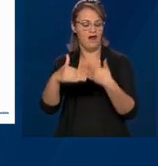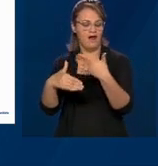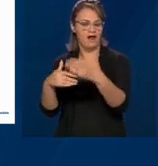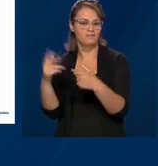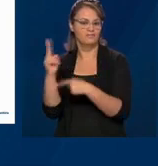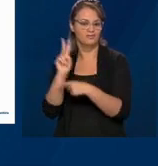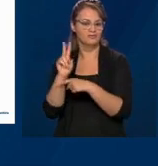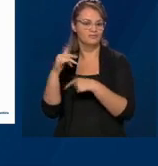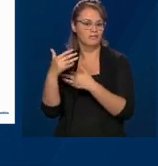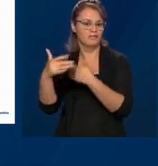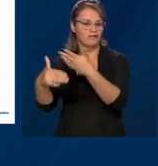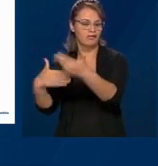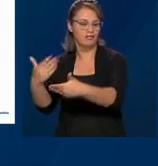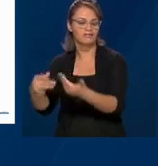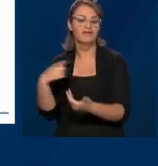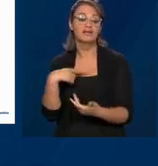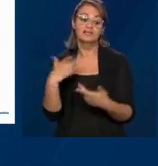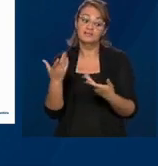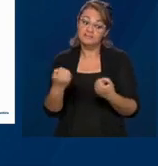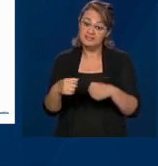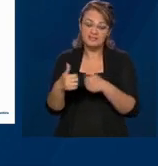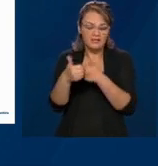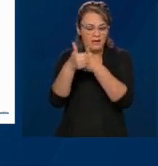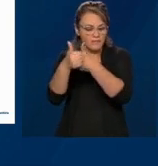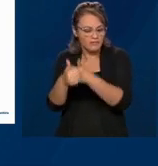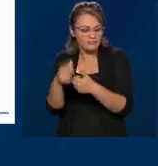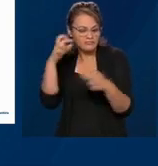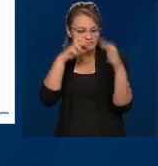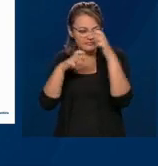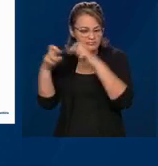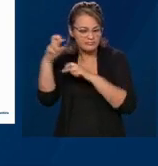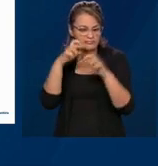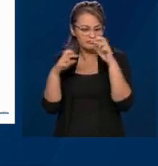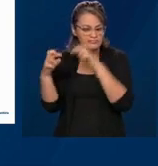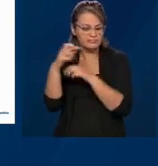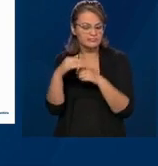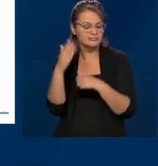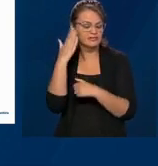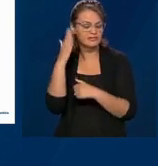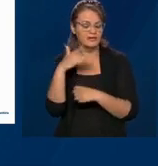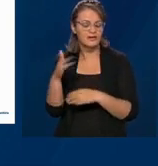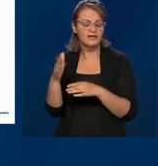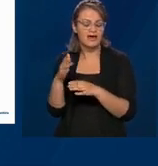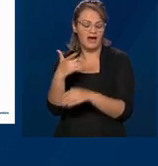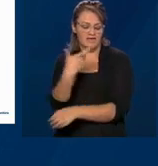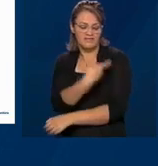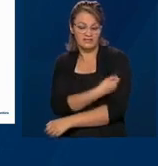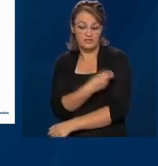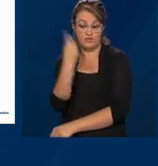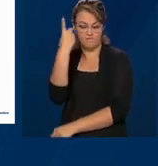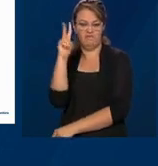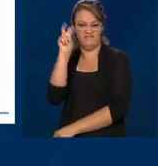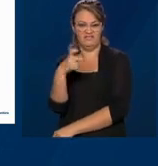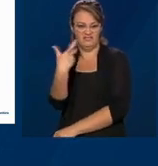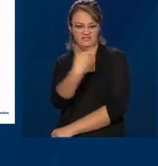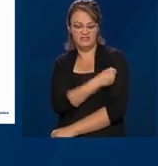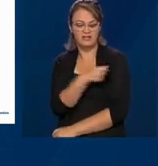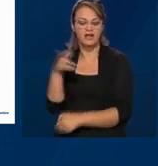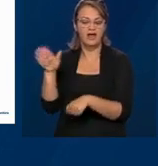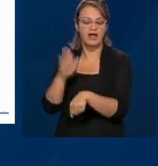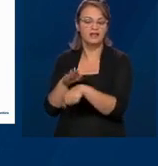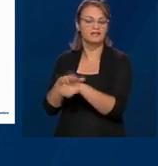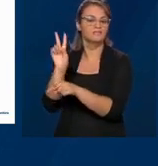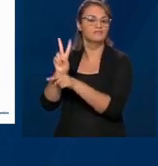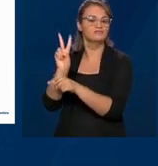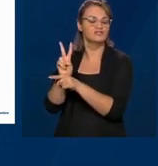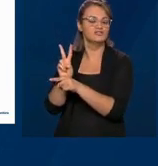é preciso um acompanhamento muito próximo de quanto tempo vai durar a eficácia da